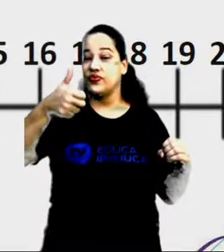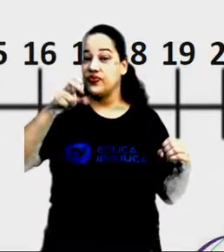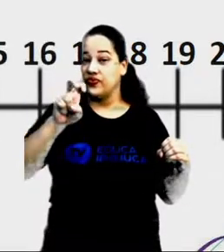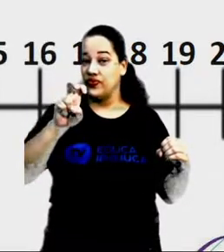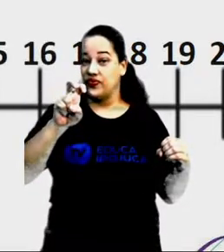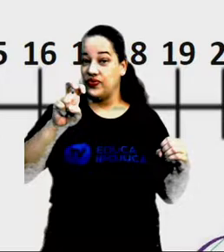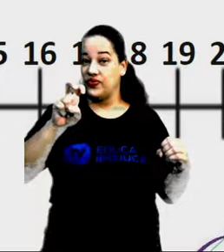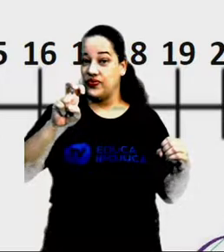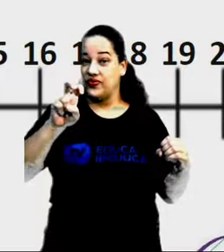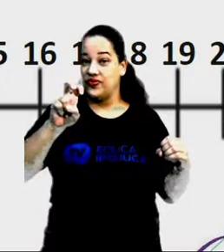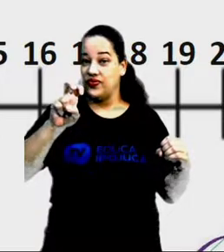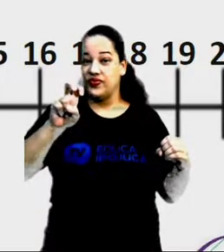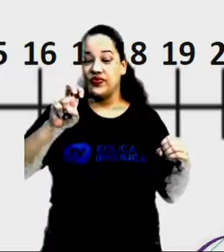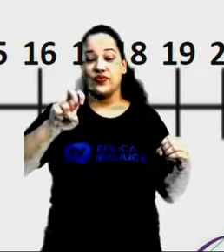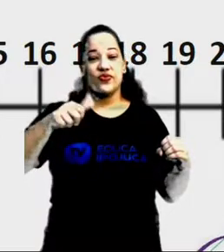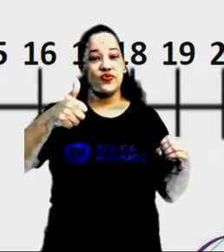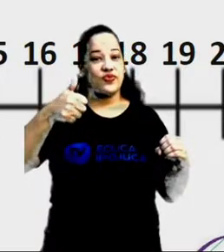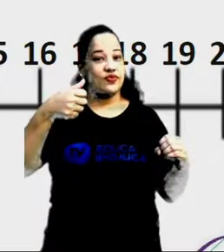15,